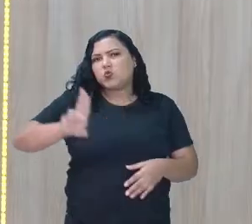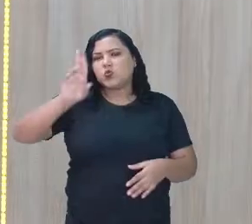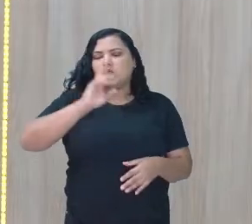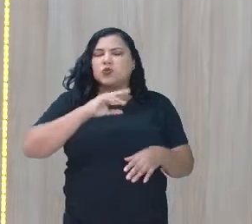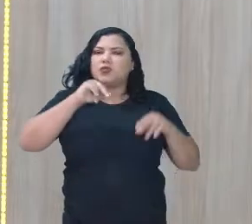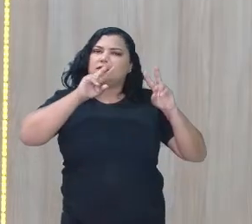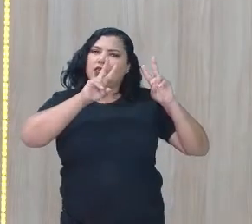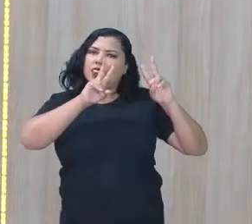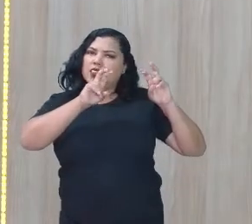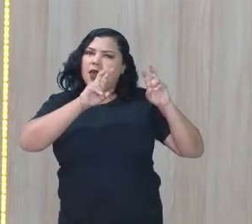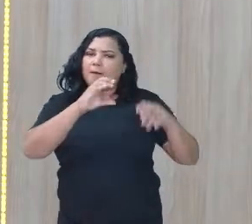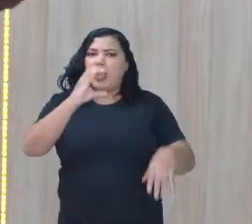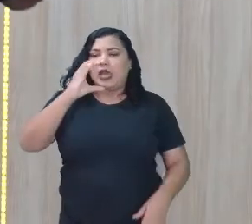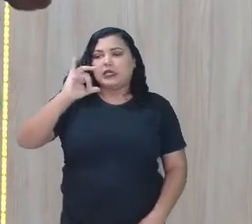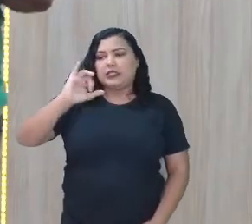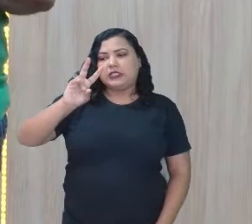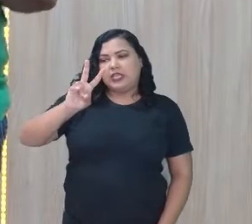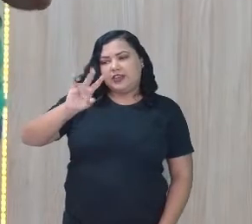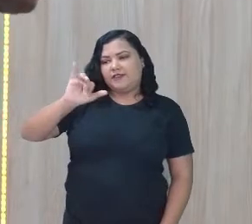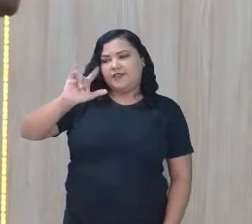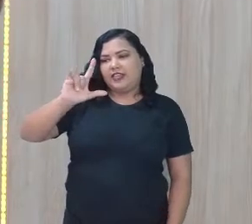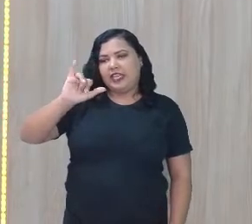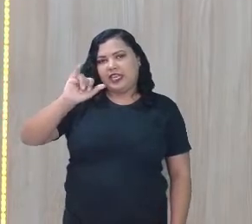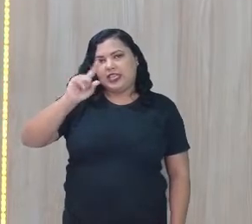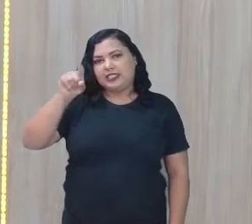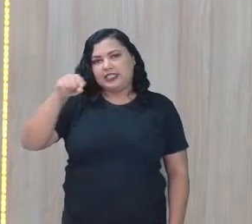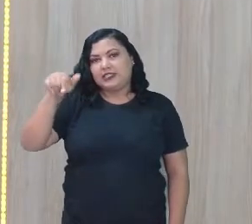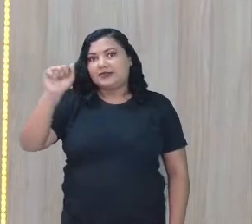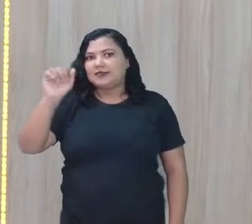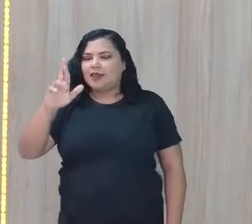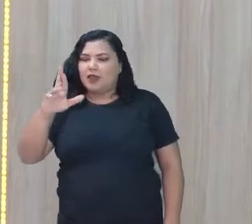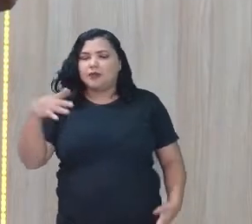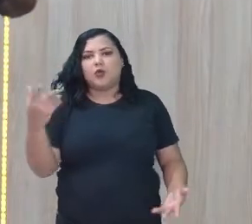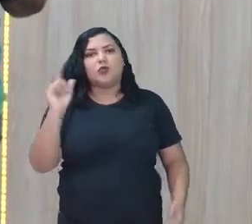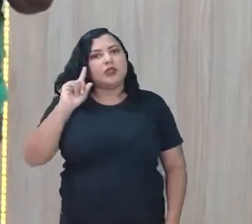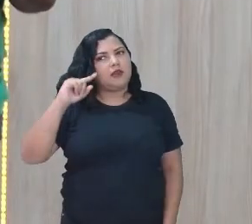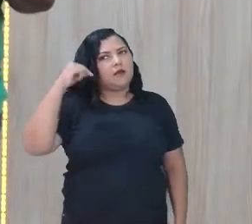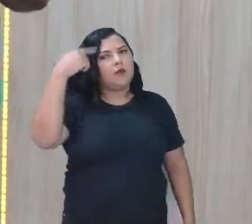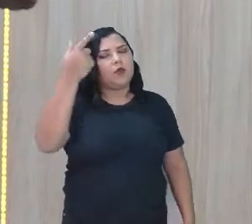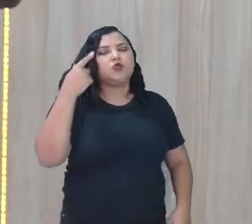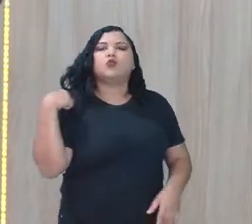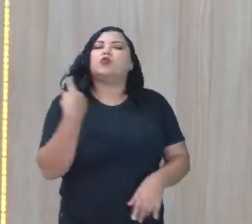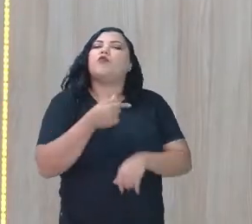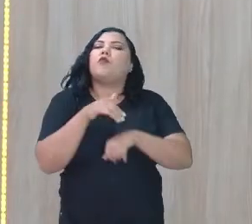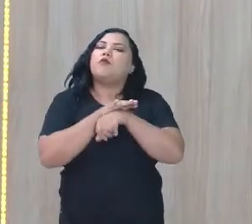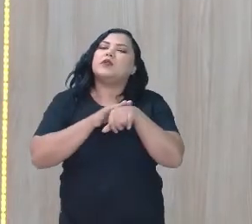E dentro dessa perspectiva a gente vai ver mais na frente, né, quando a gente for falar